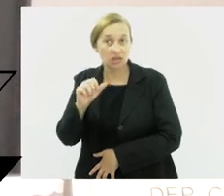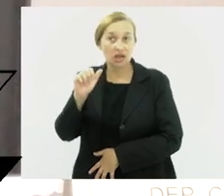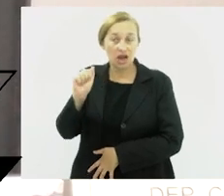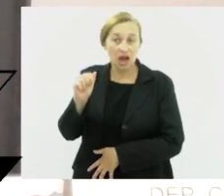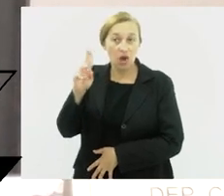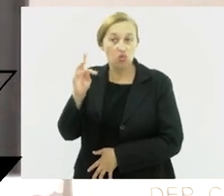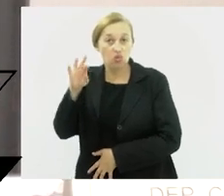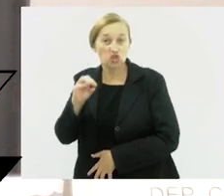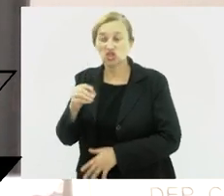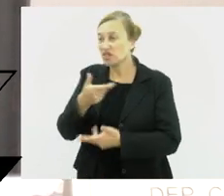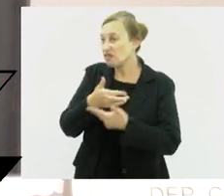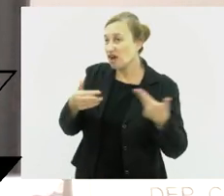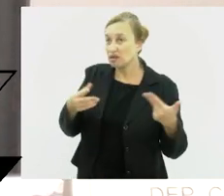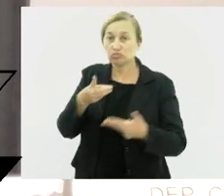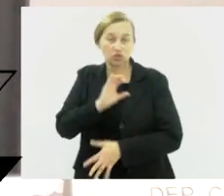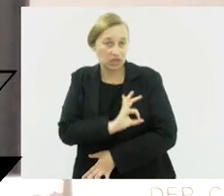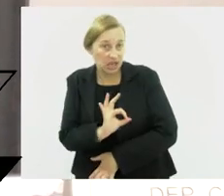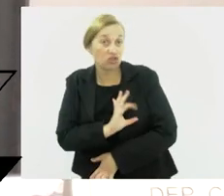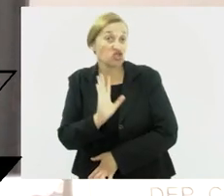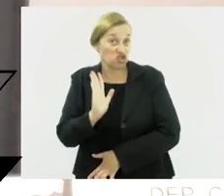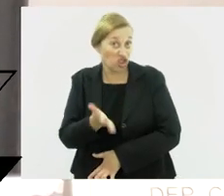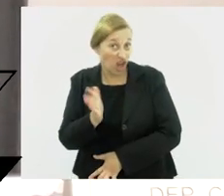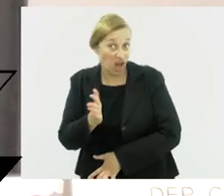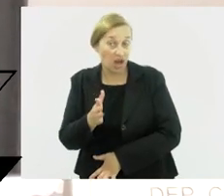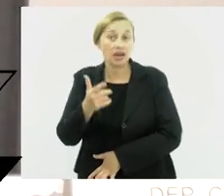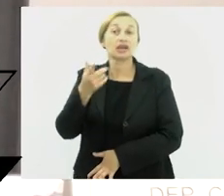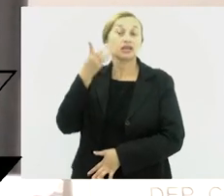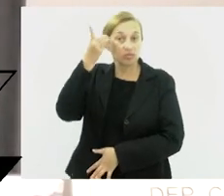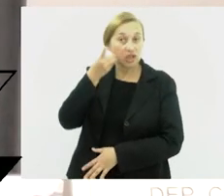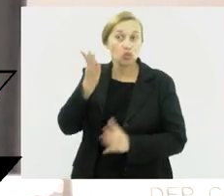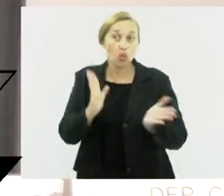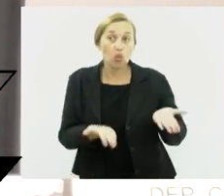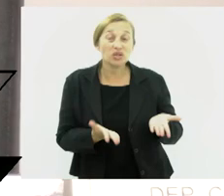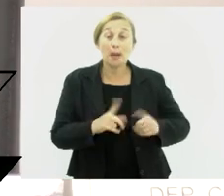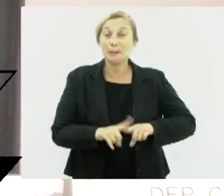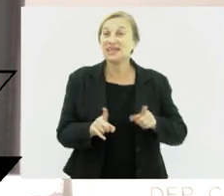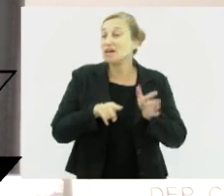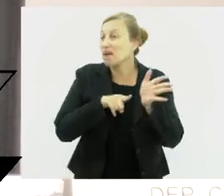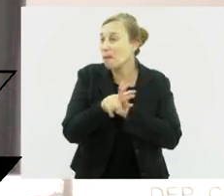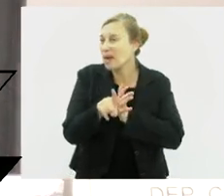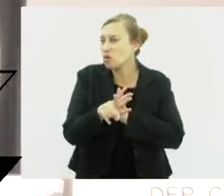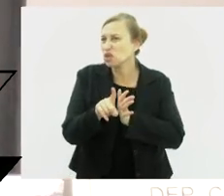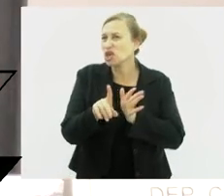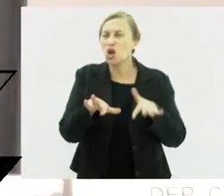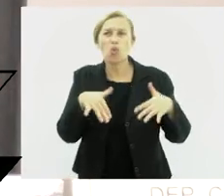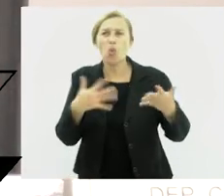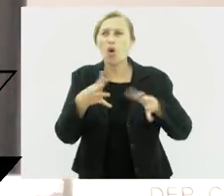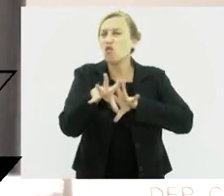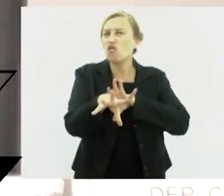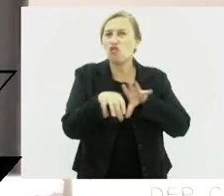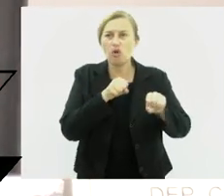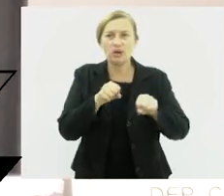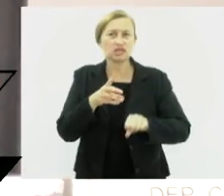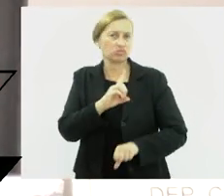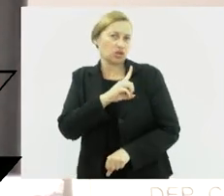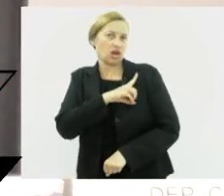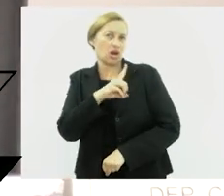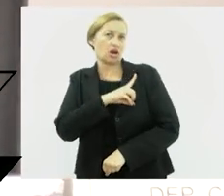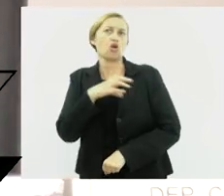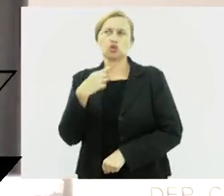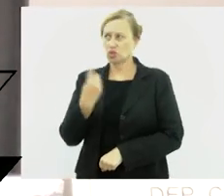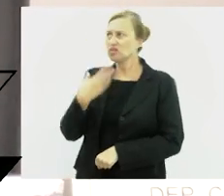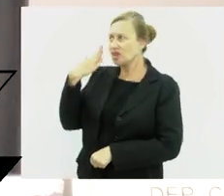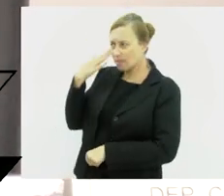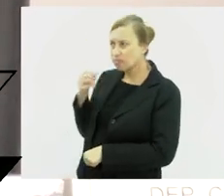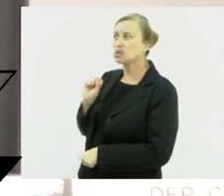são deputados, né? A minha pergunta não é sobre qual é a formação dos delegados. Bem sabemos qual